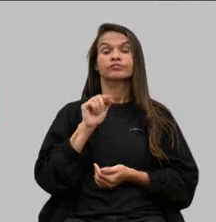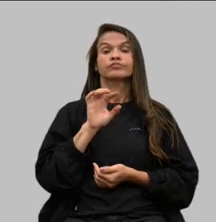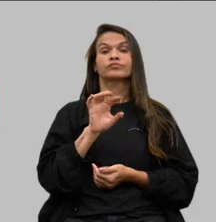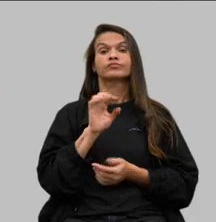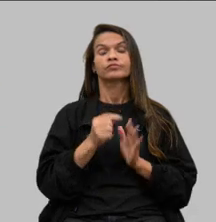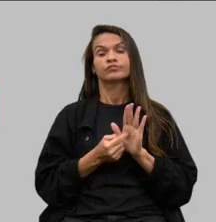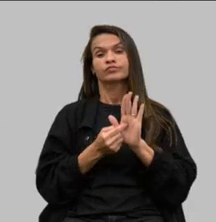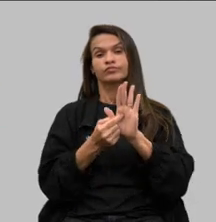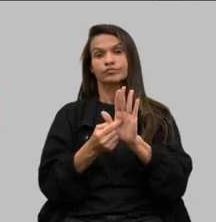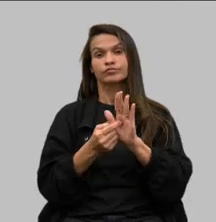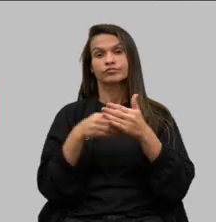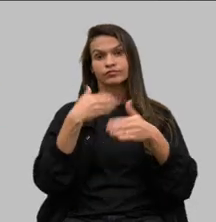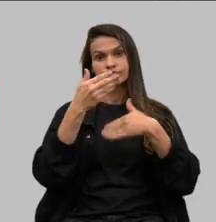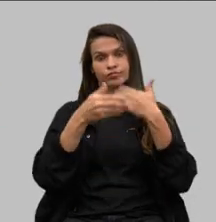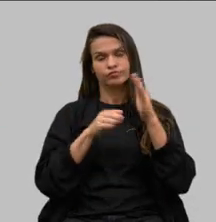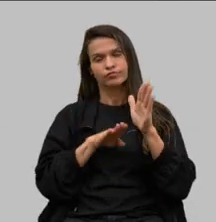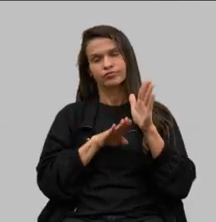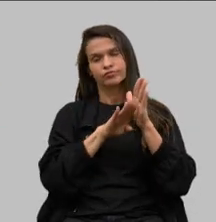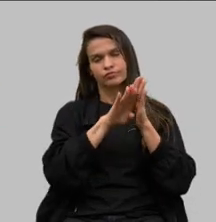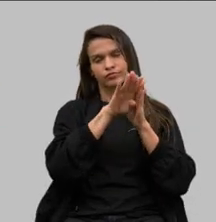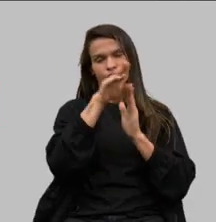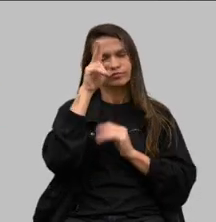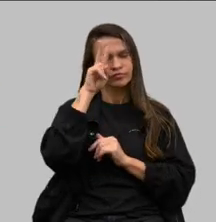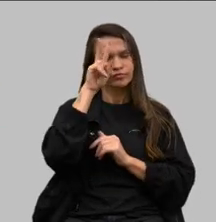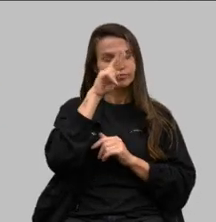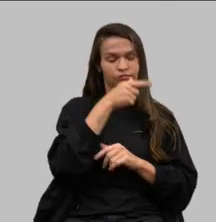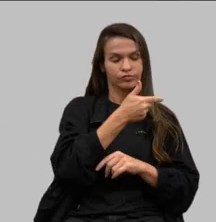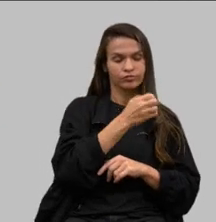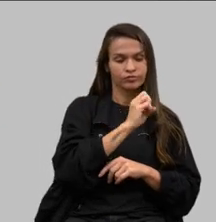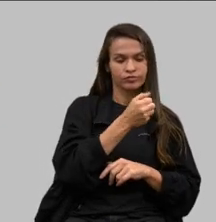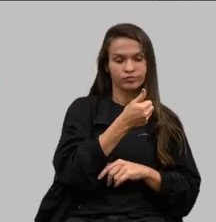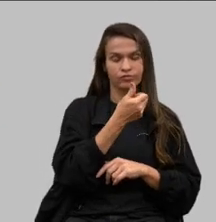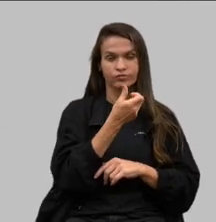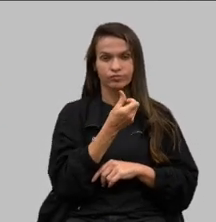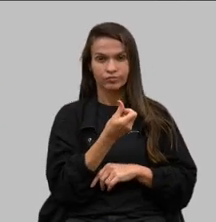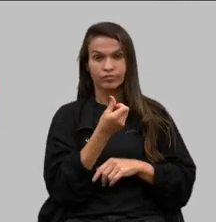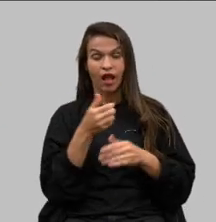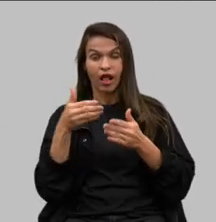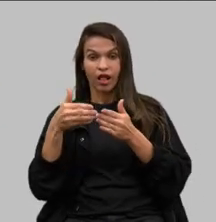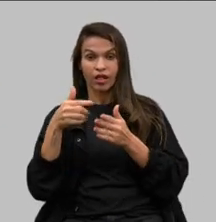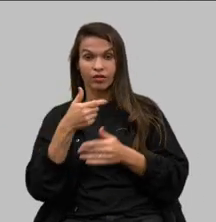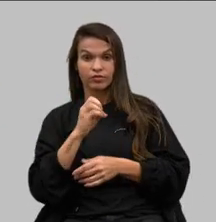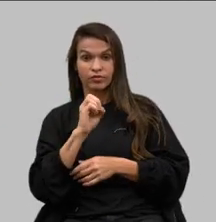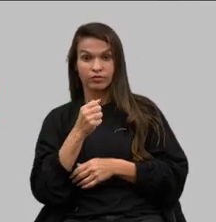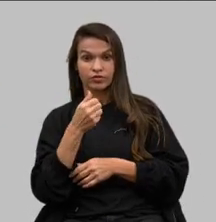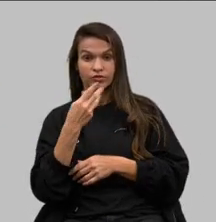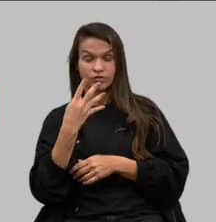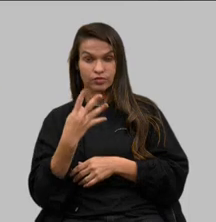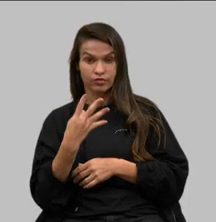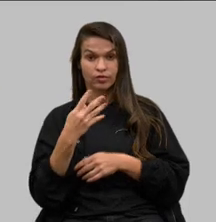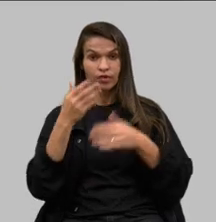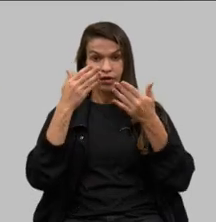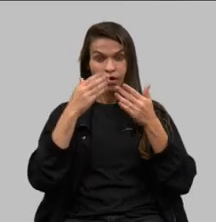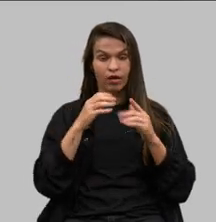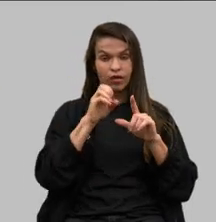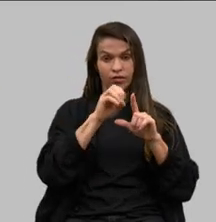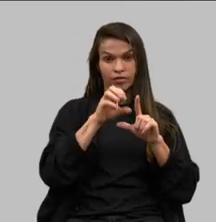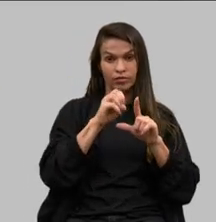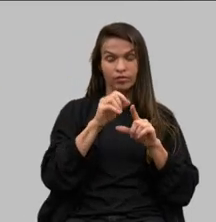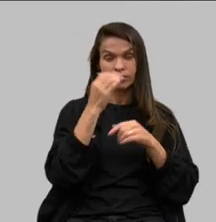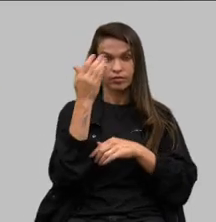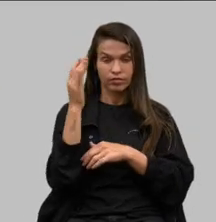apresenta uma evolução histórica de 2016 até 2024 né da análise do licenciamento ambient tal